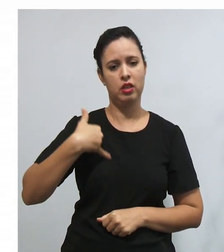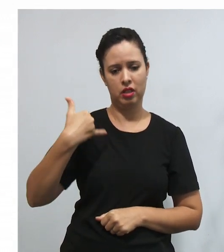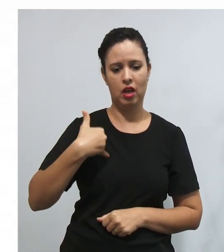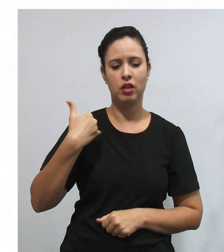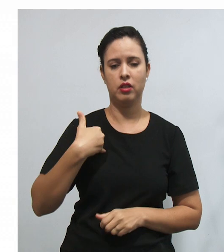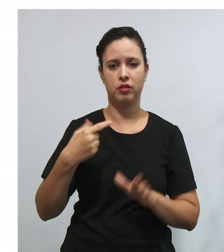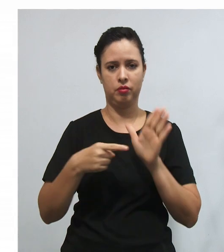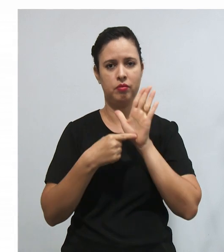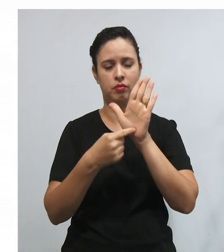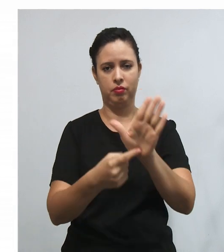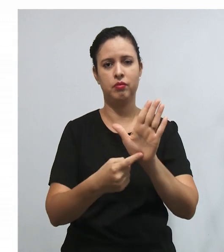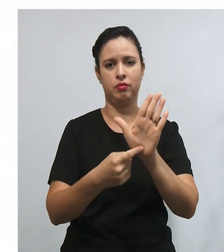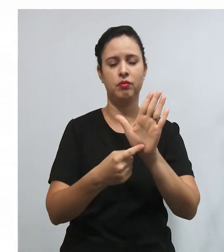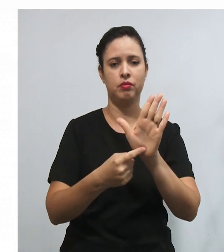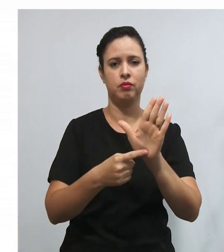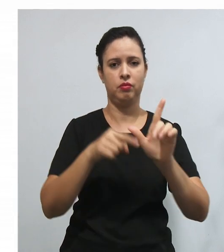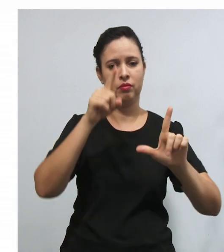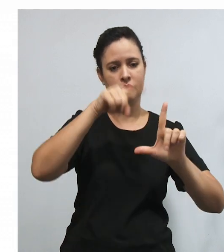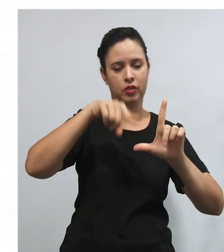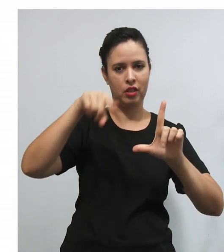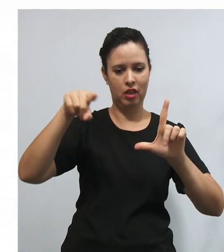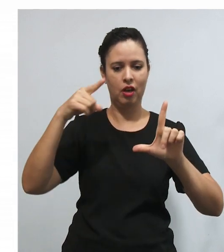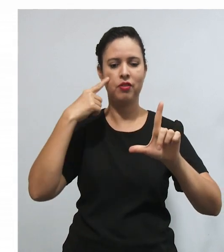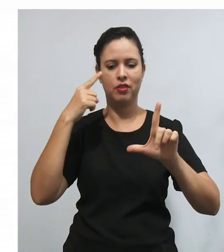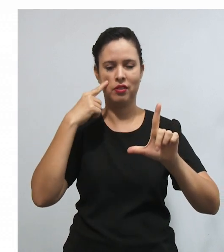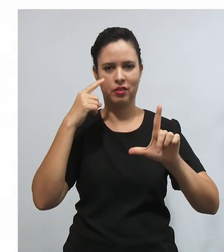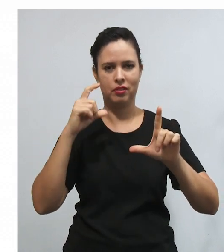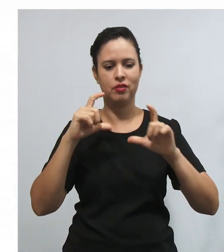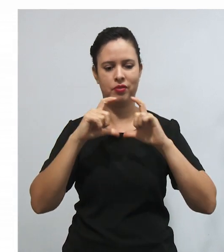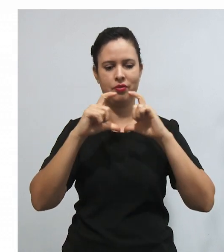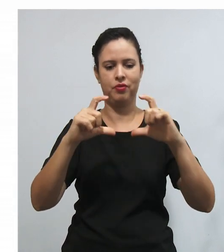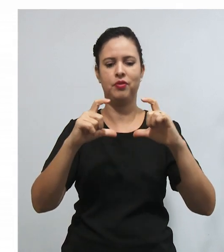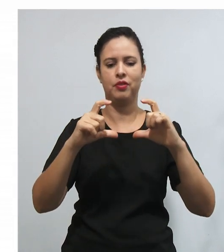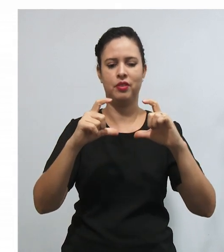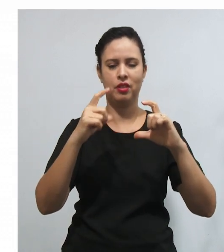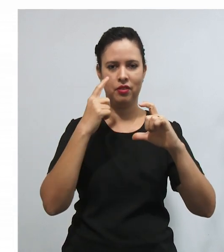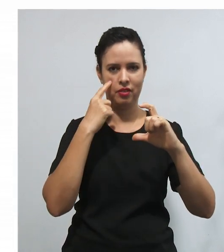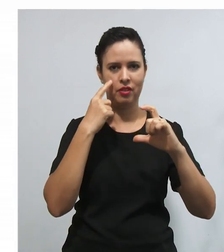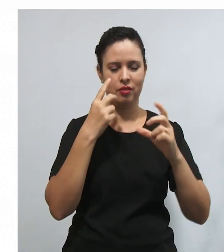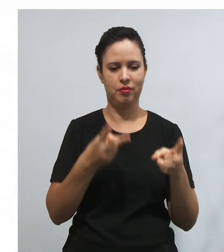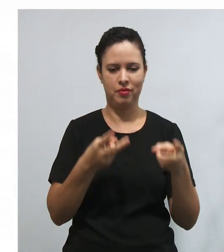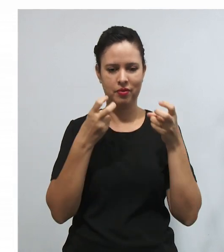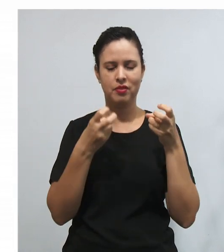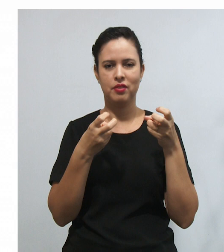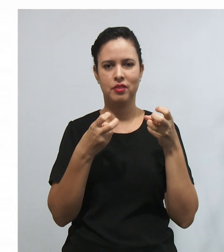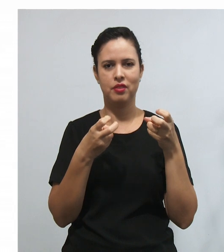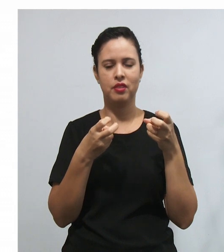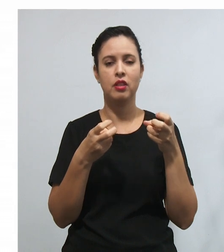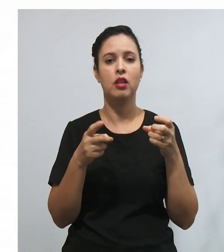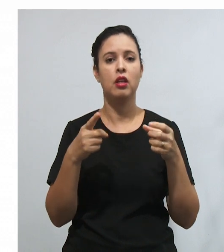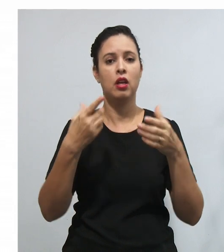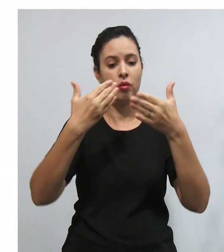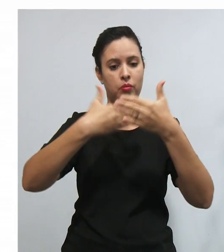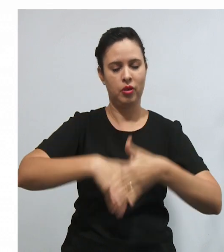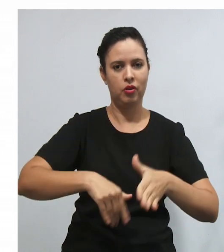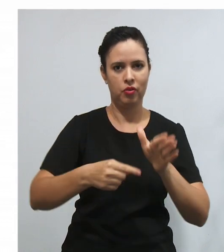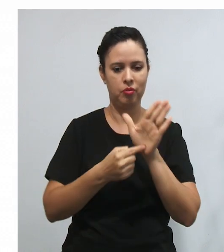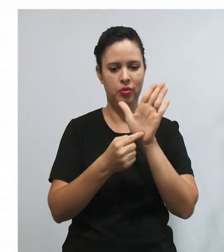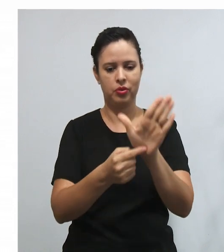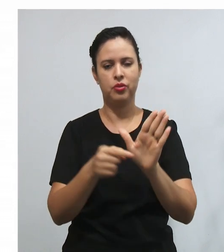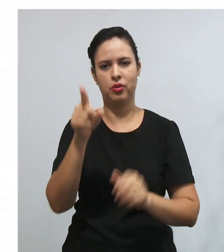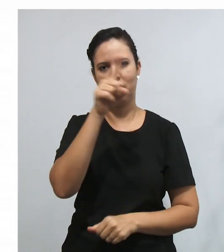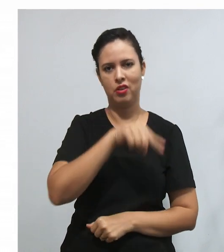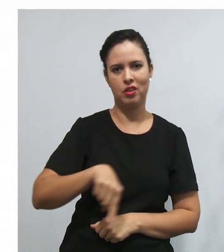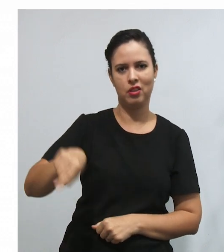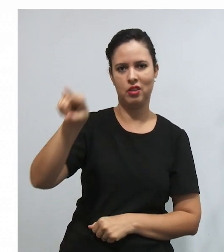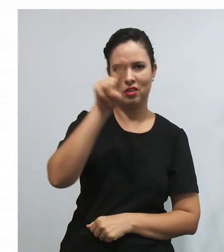ele está falando ali desse gráfico. Perceba que a gente acabou de mostrar um gráfico, né? E aqui também a banca do concurso trouxe também um gráfico,